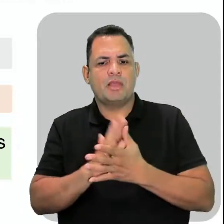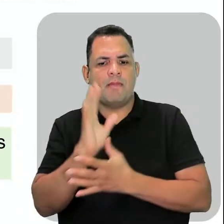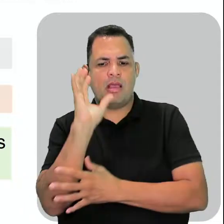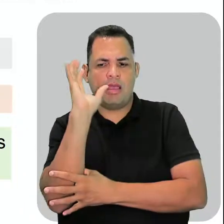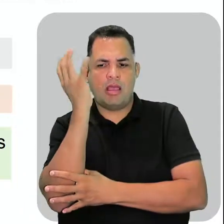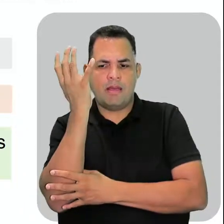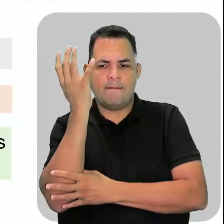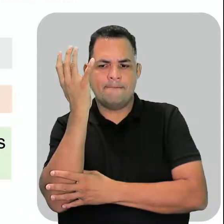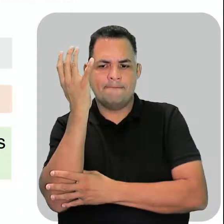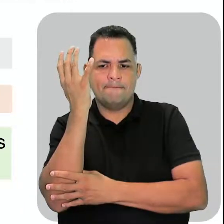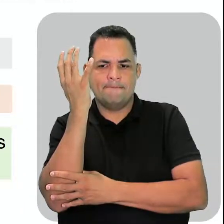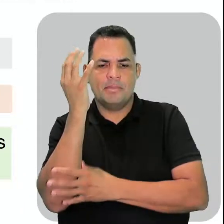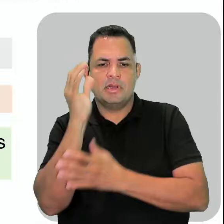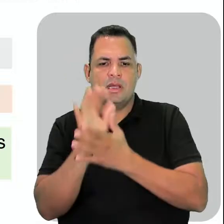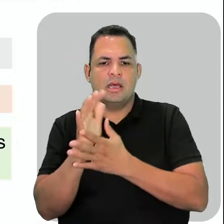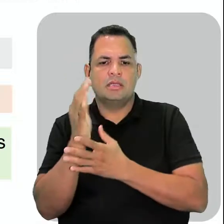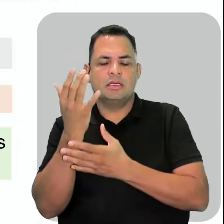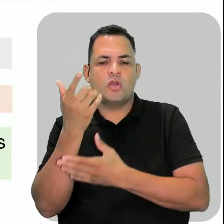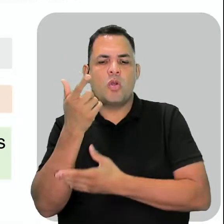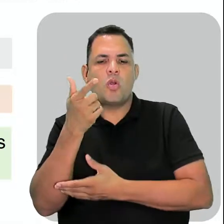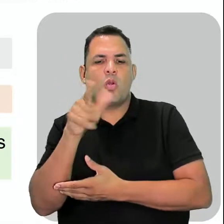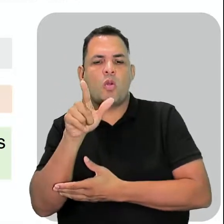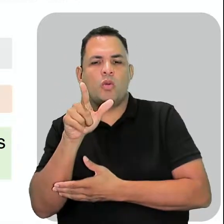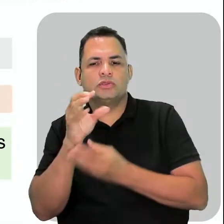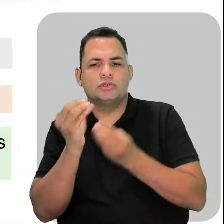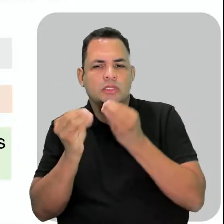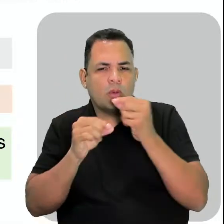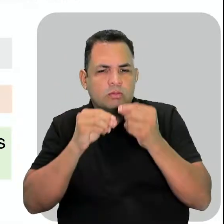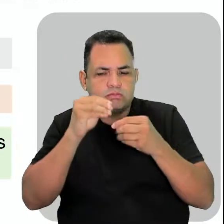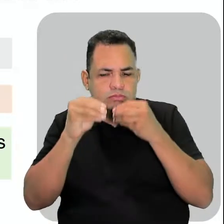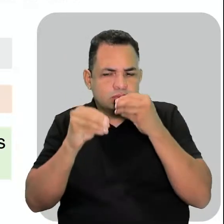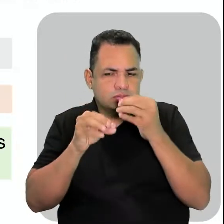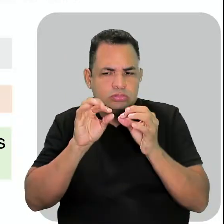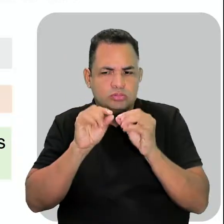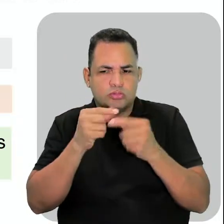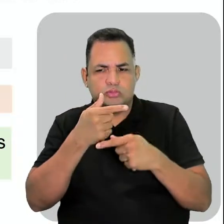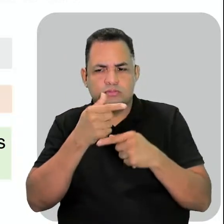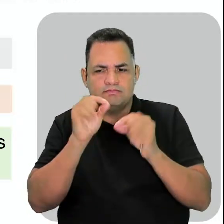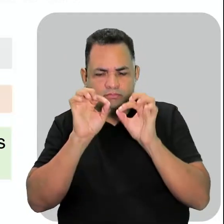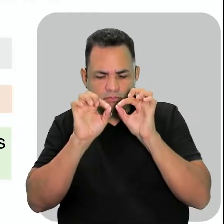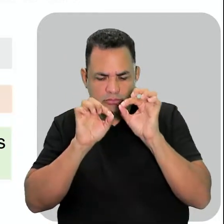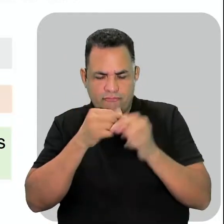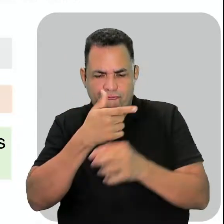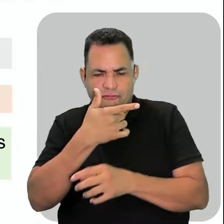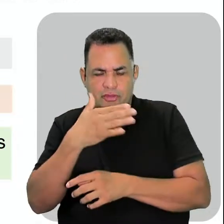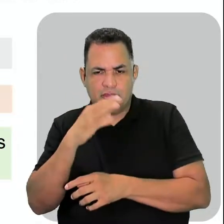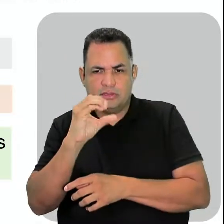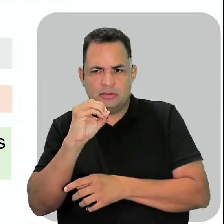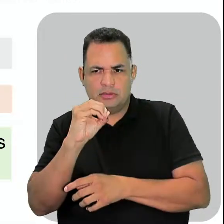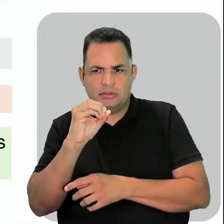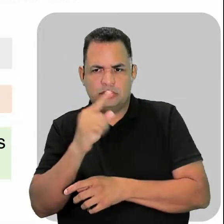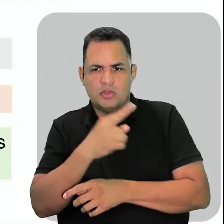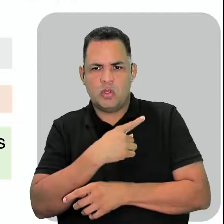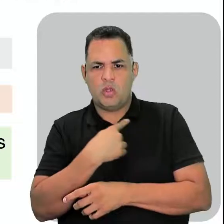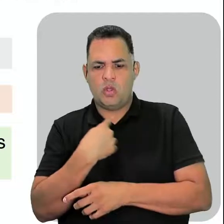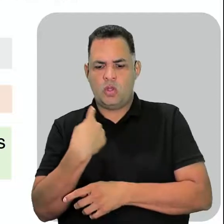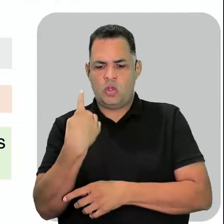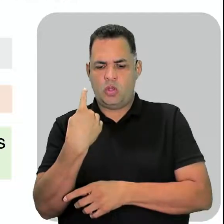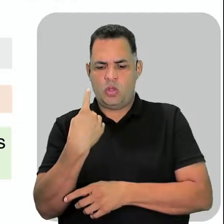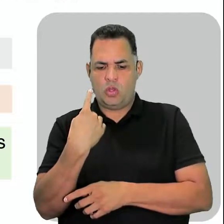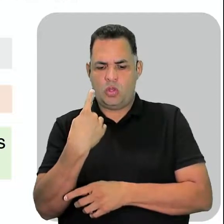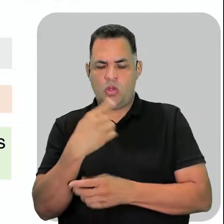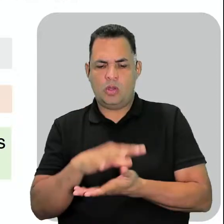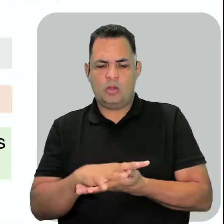plantas conseguem produzir, sintetizar todos esses 20. Já nós, né,